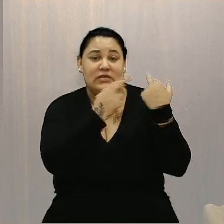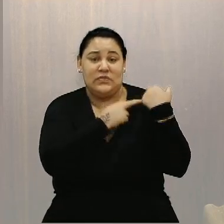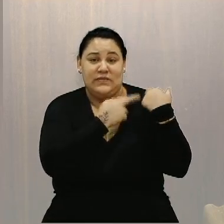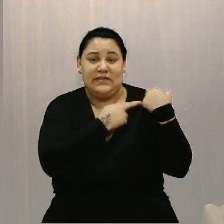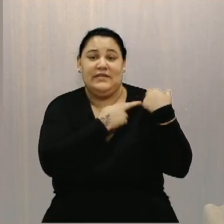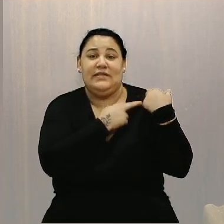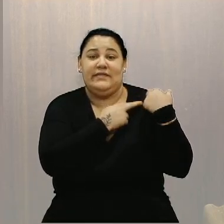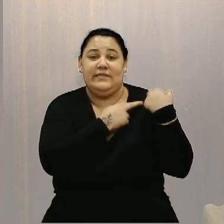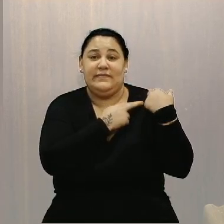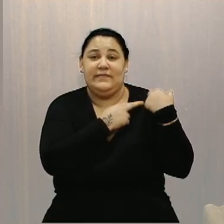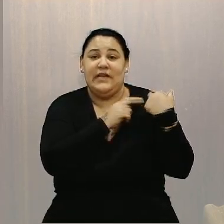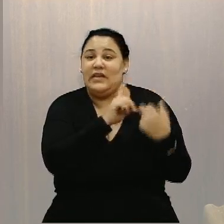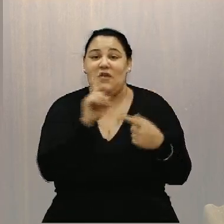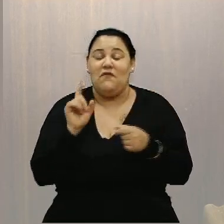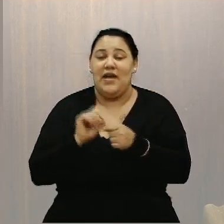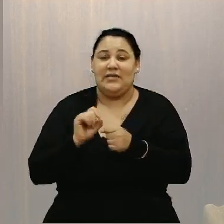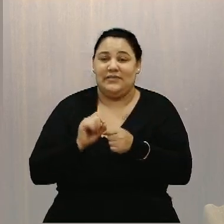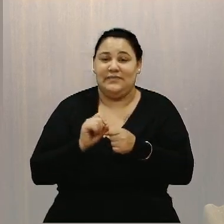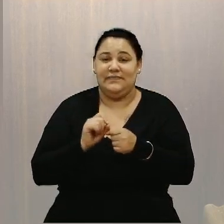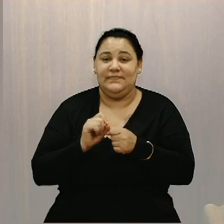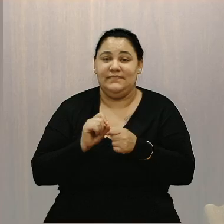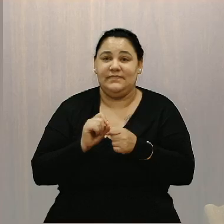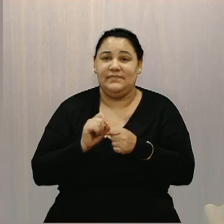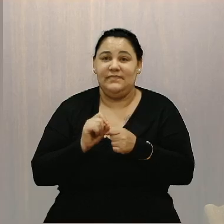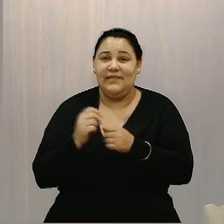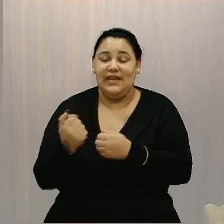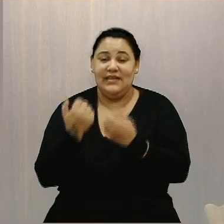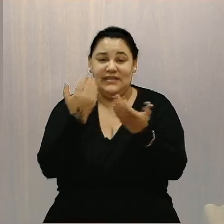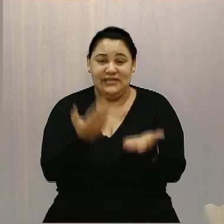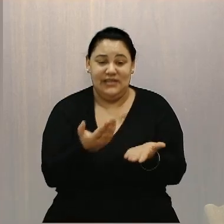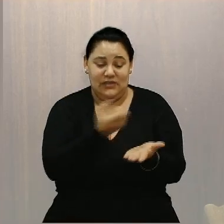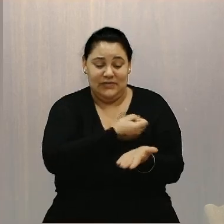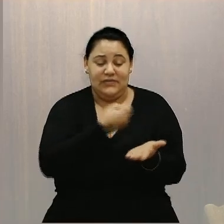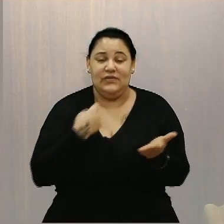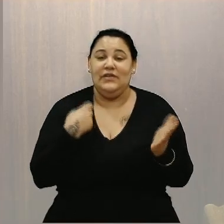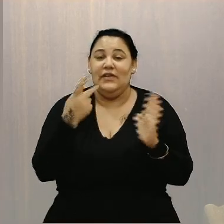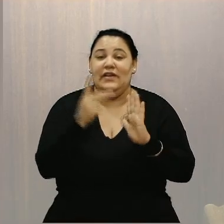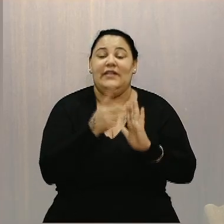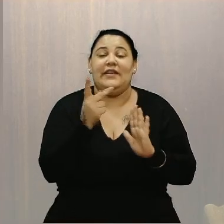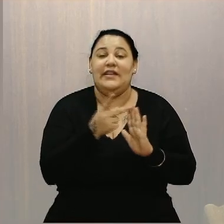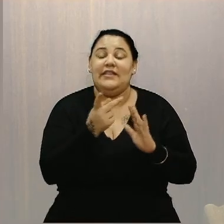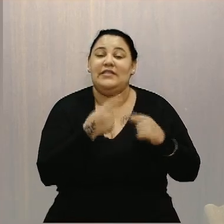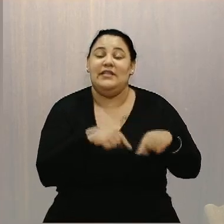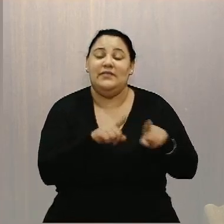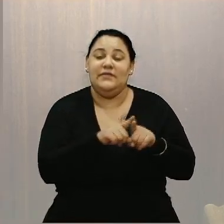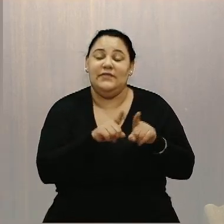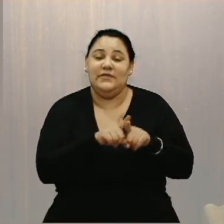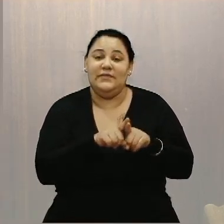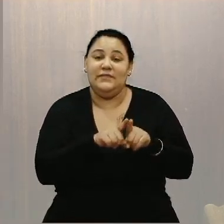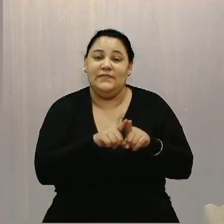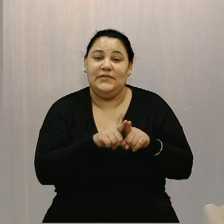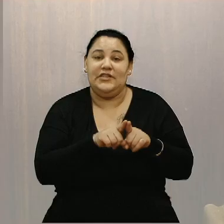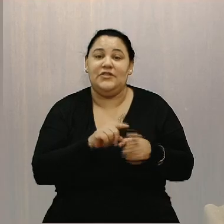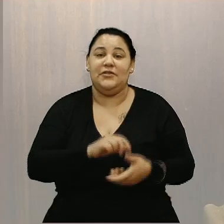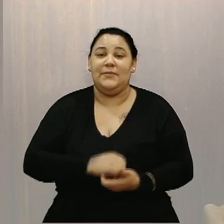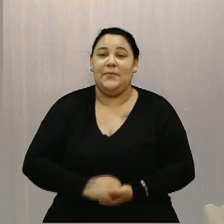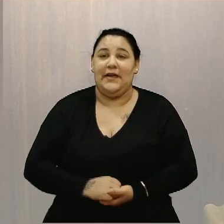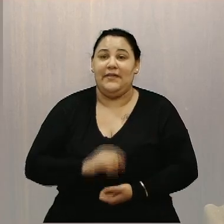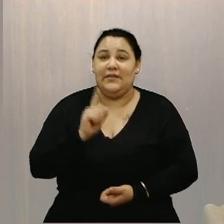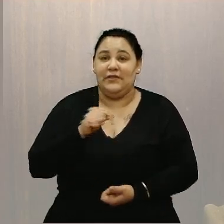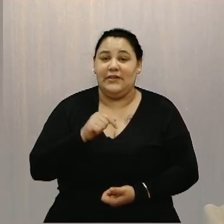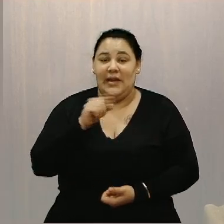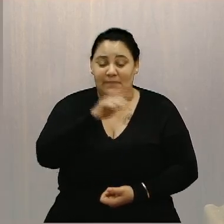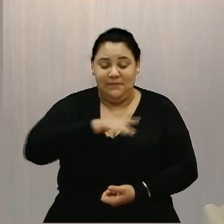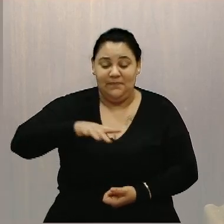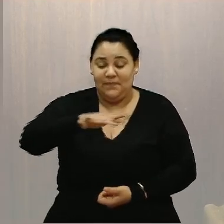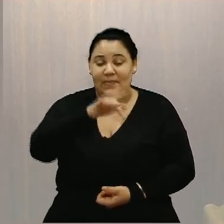não fazem. Eles sequer entregam um número de protocolo para essas pessoas. Para a questão de área de risco, para a